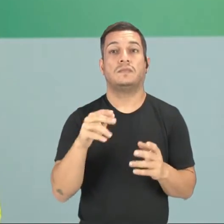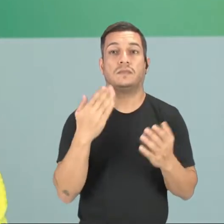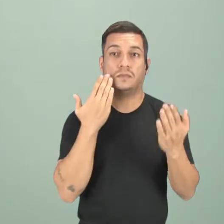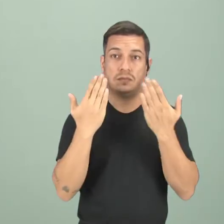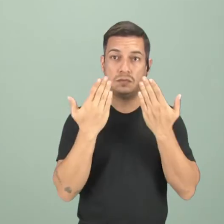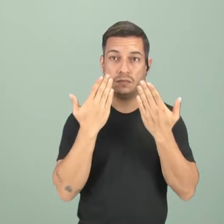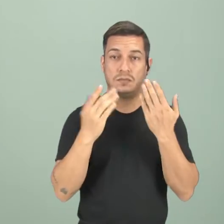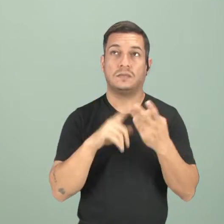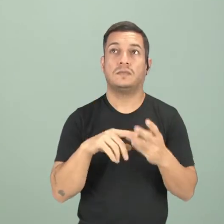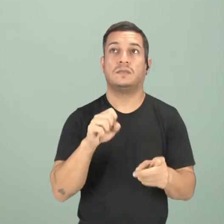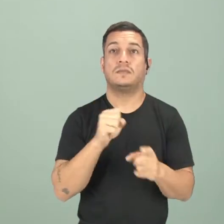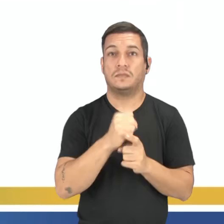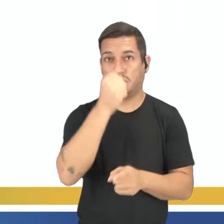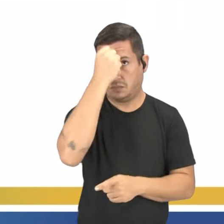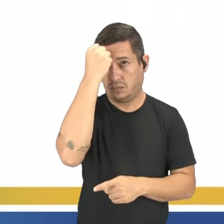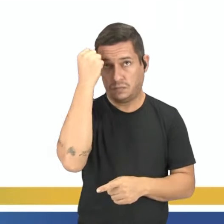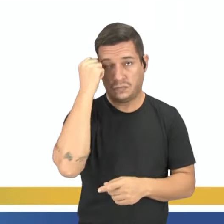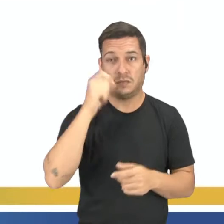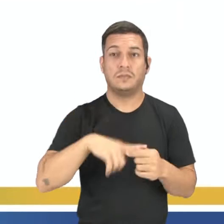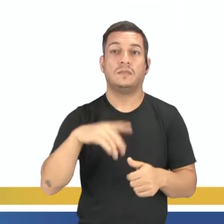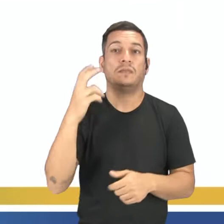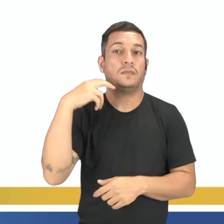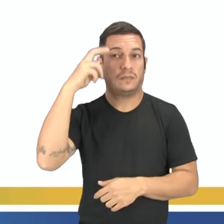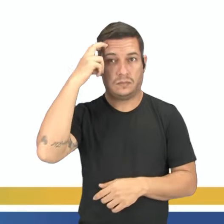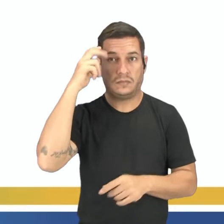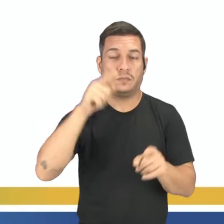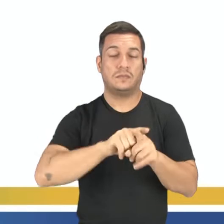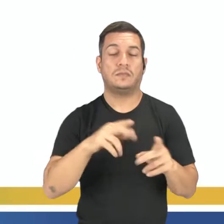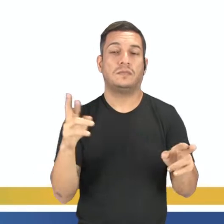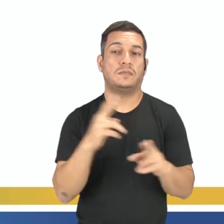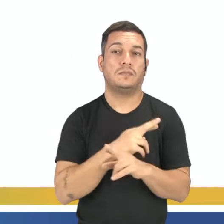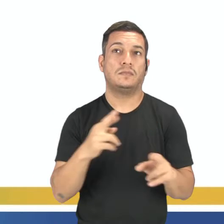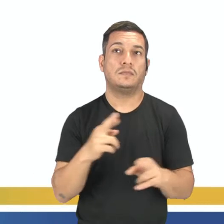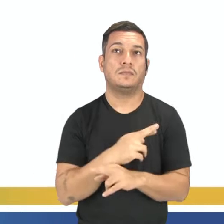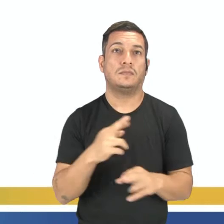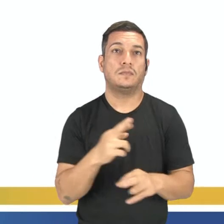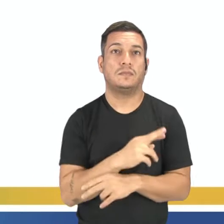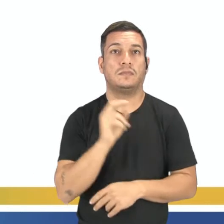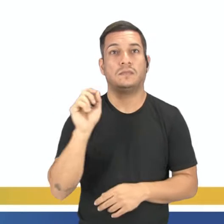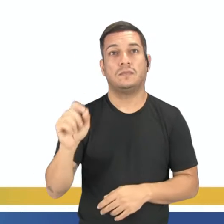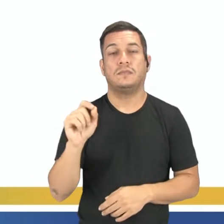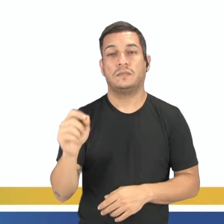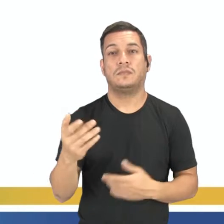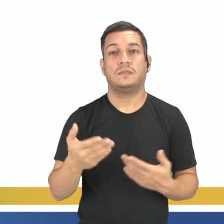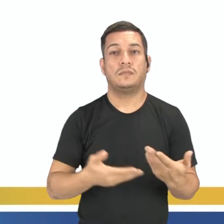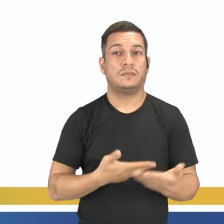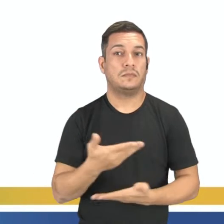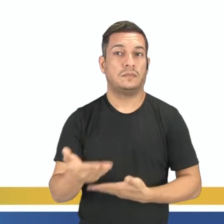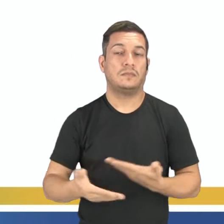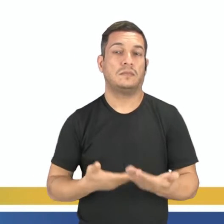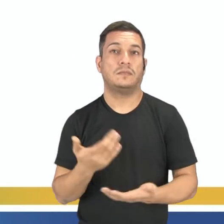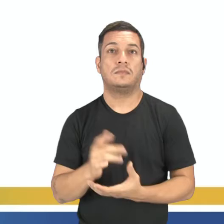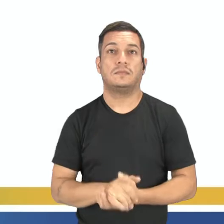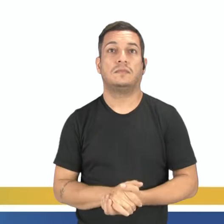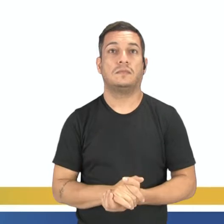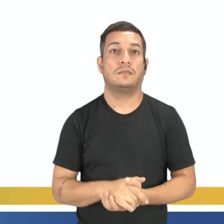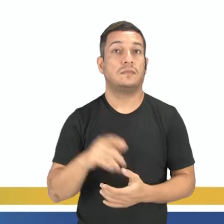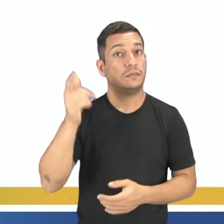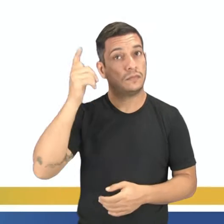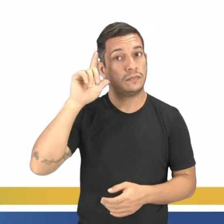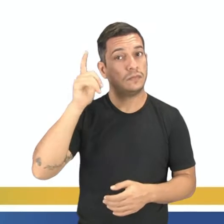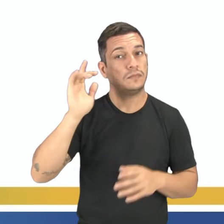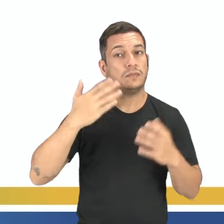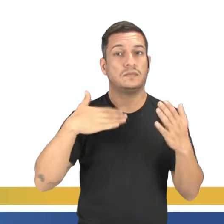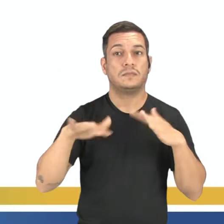psicológicos, sociológicos, culturais e a relação e a relação entre eles. Então, essa lógica